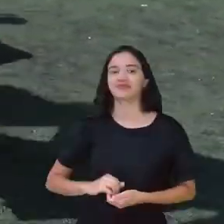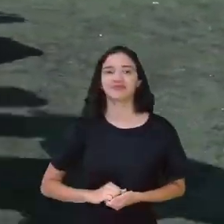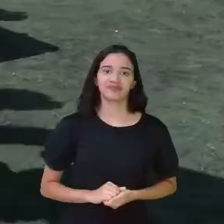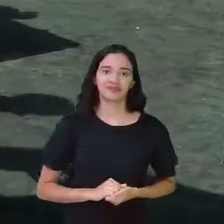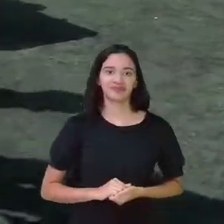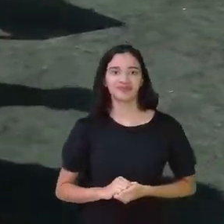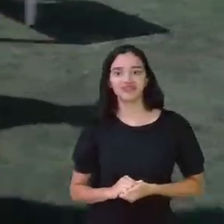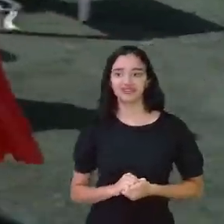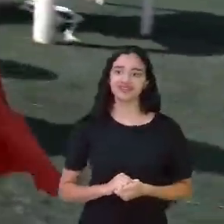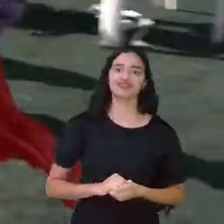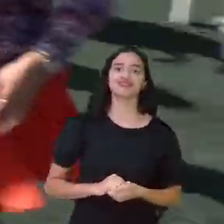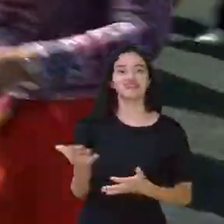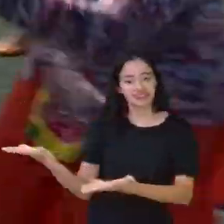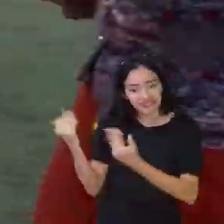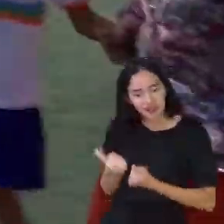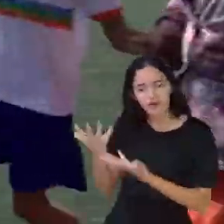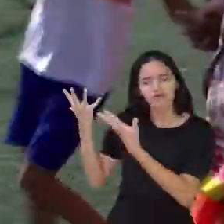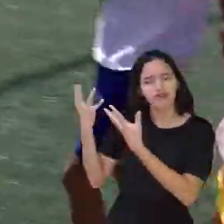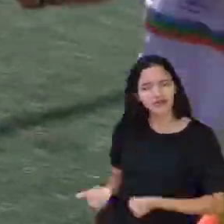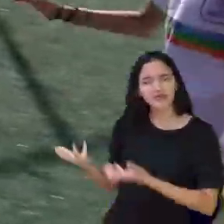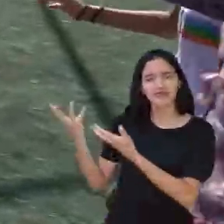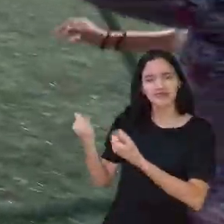vamos vamos